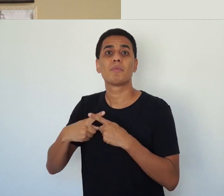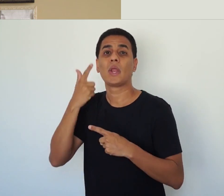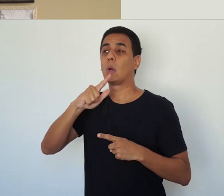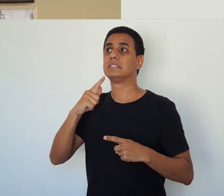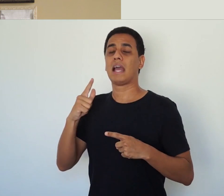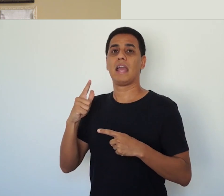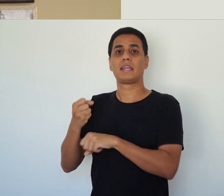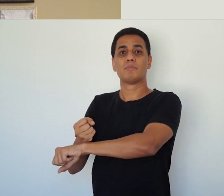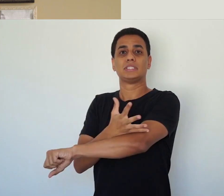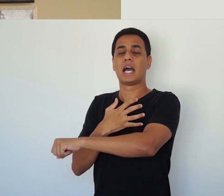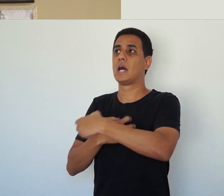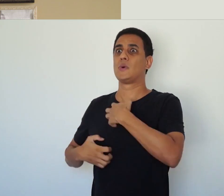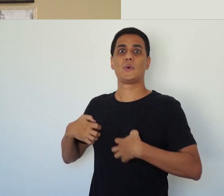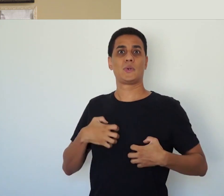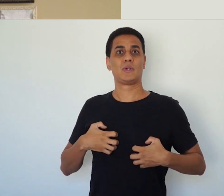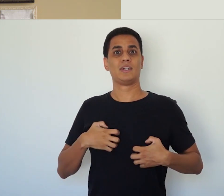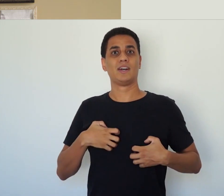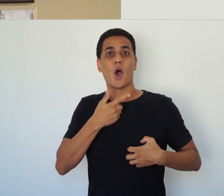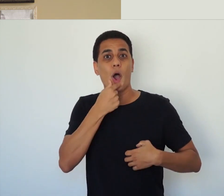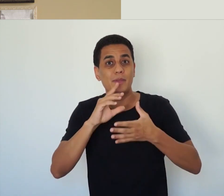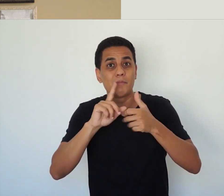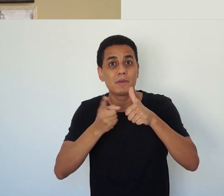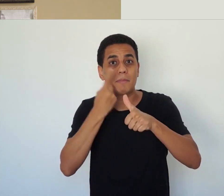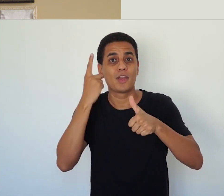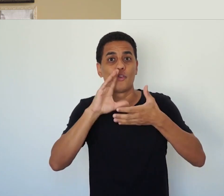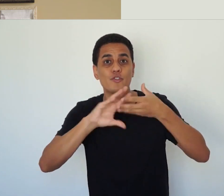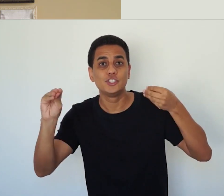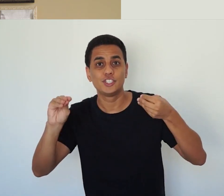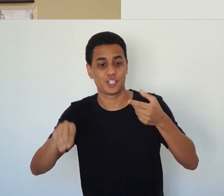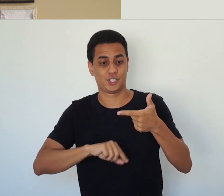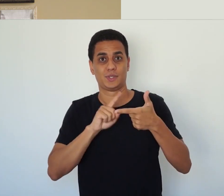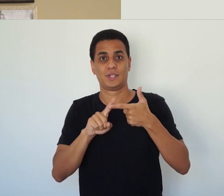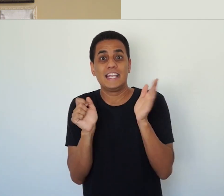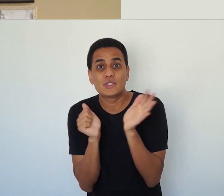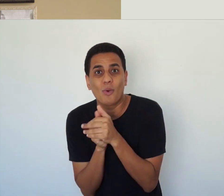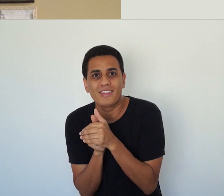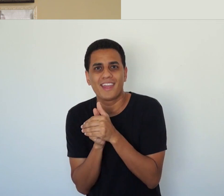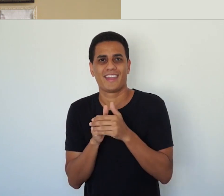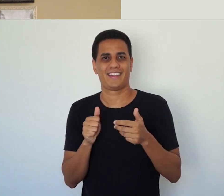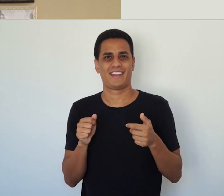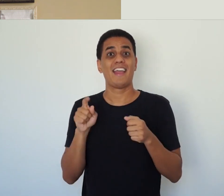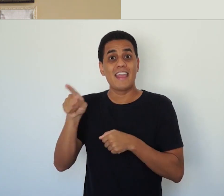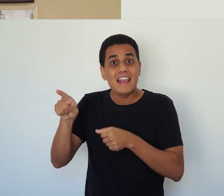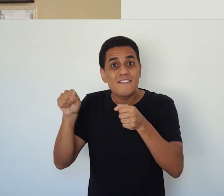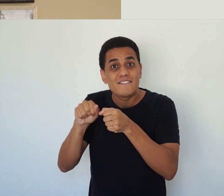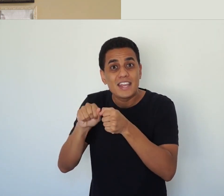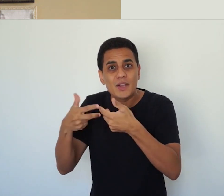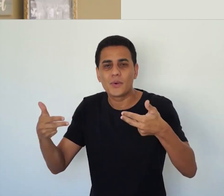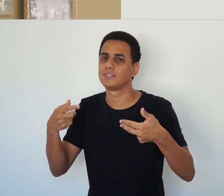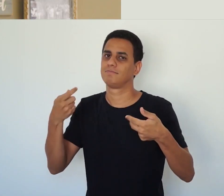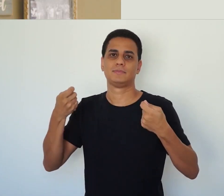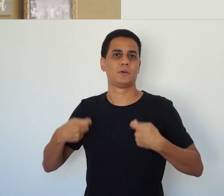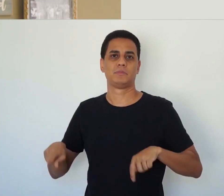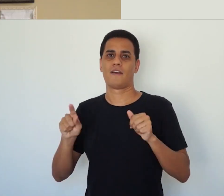não consegue lidar com tudo aquilo, não é? Nós já vimos, ele foge, ele se esconde. São ações, são coisas